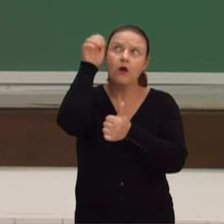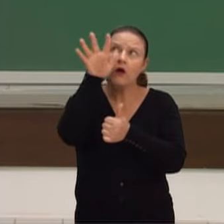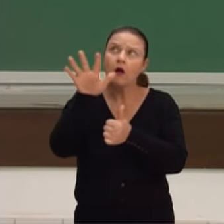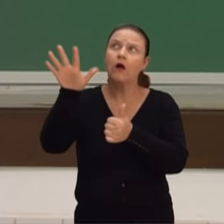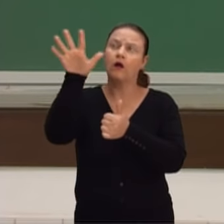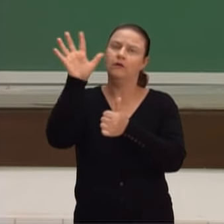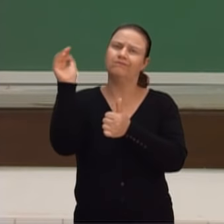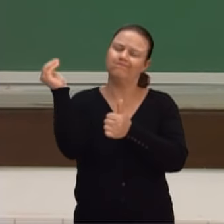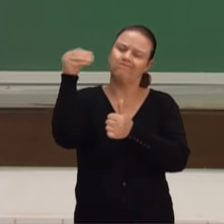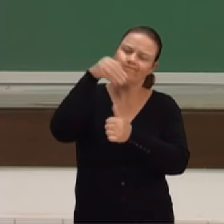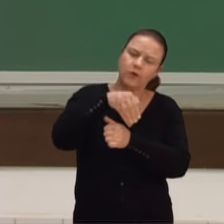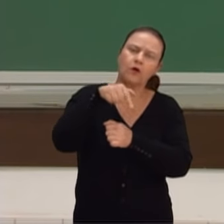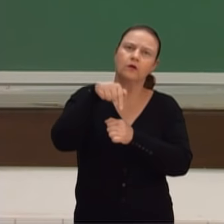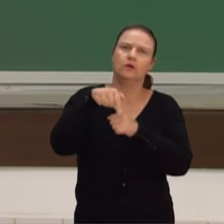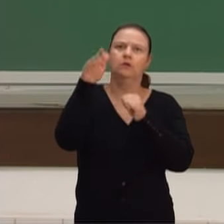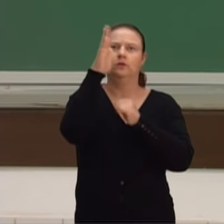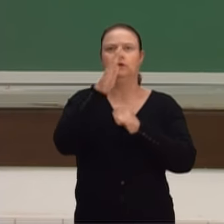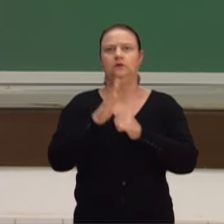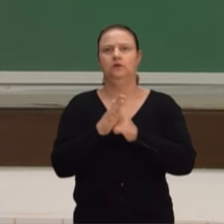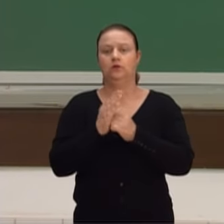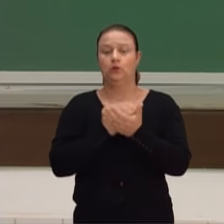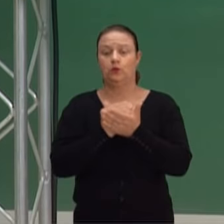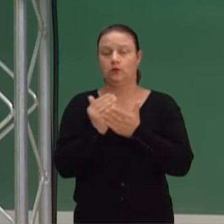a partir do século XVII,